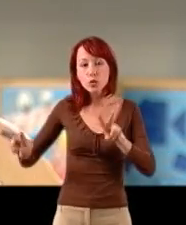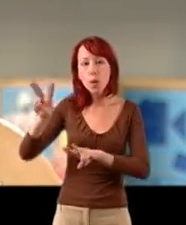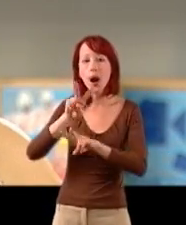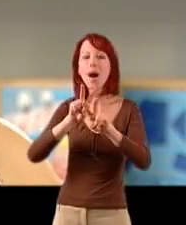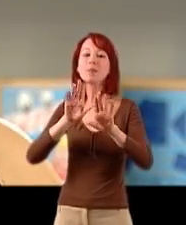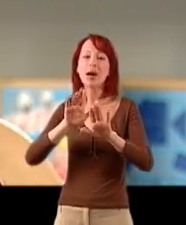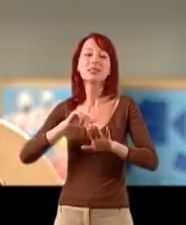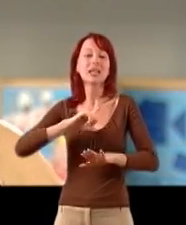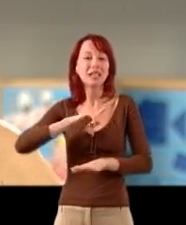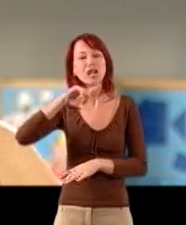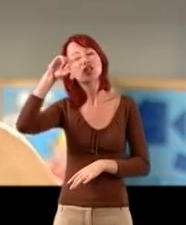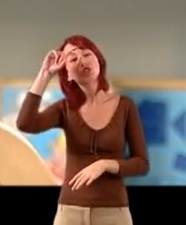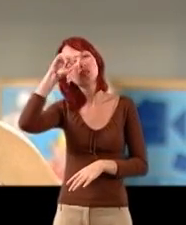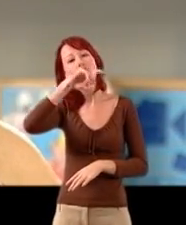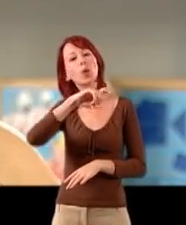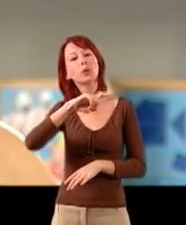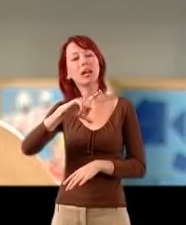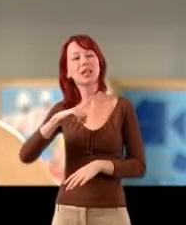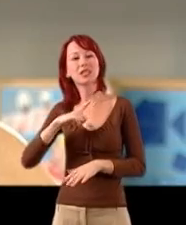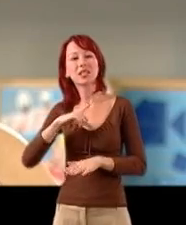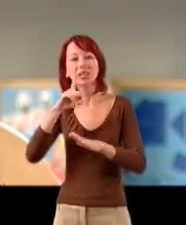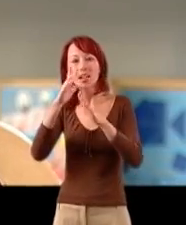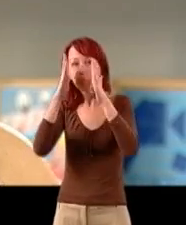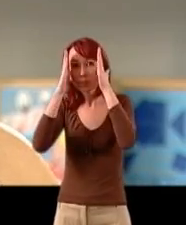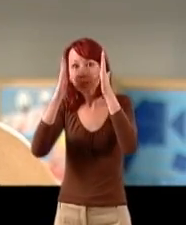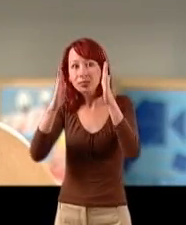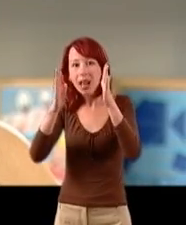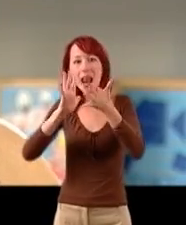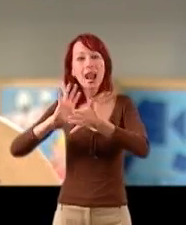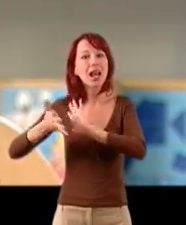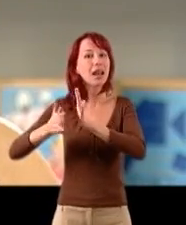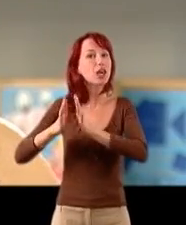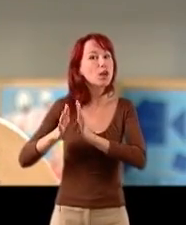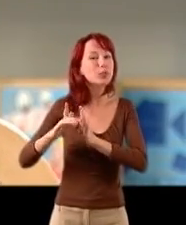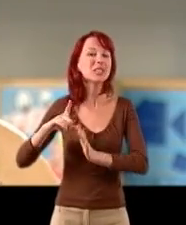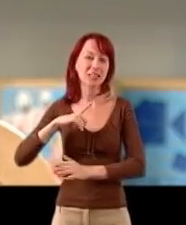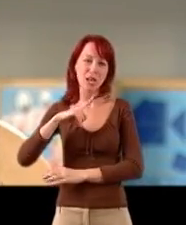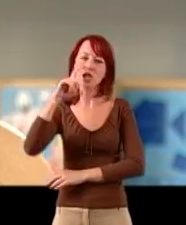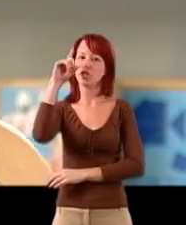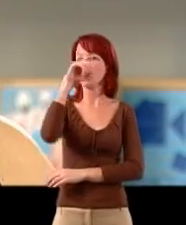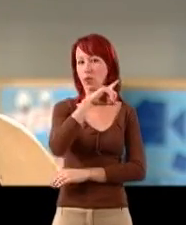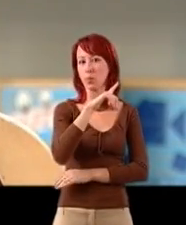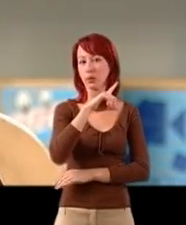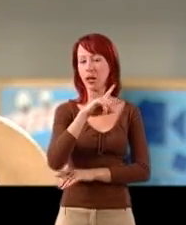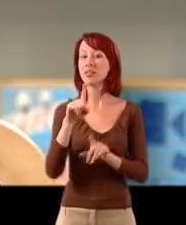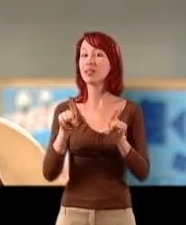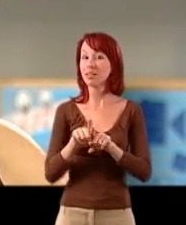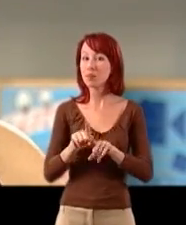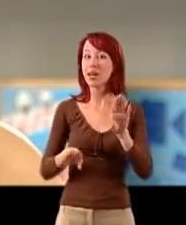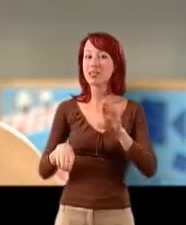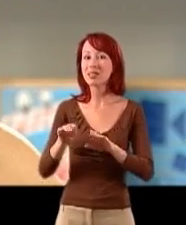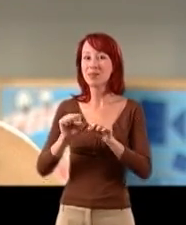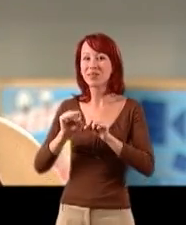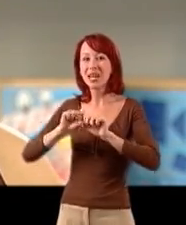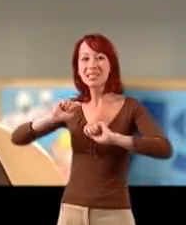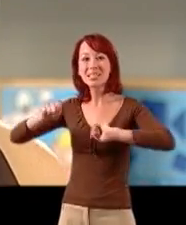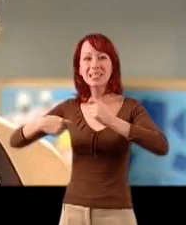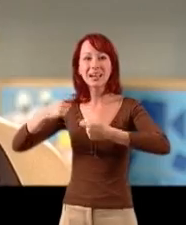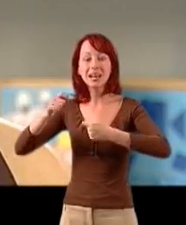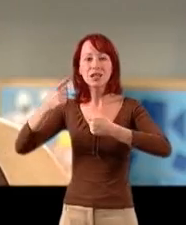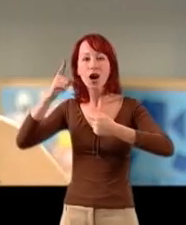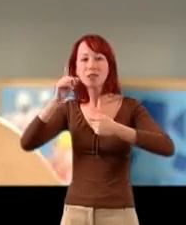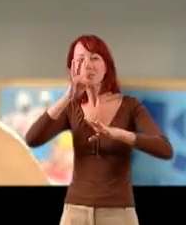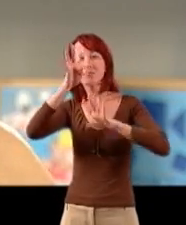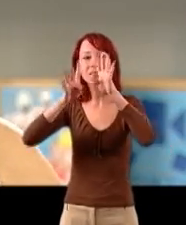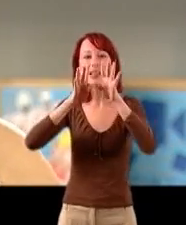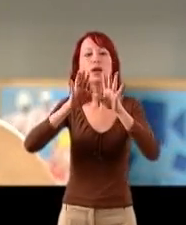muita dificuldade de fazer ele se concentrar pela parte de Libras, né? Pela parte de comunicação. E muitas vezes eu faço sinal que às vezes nem é de